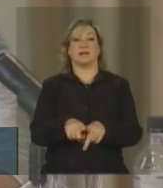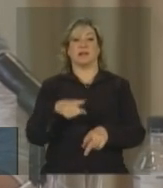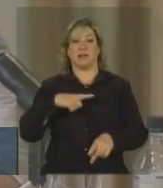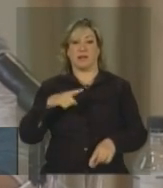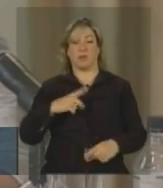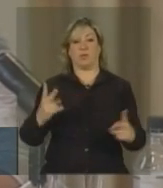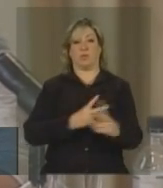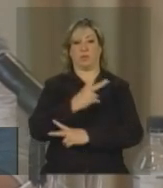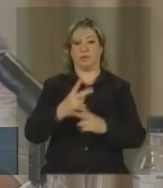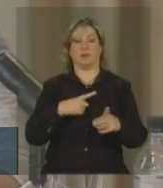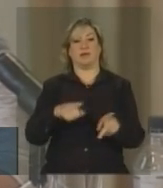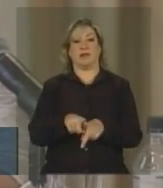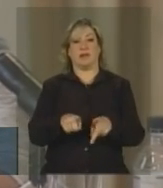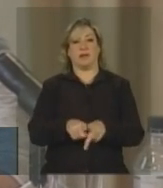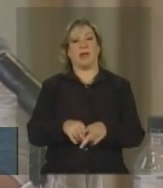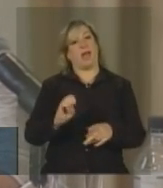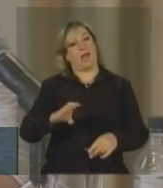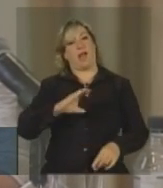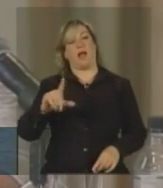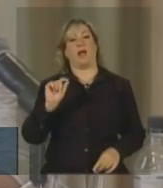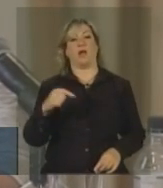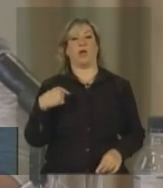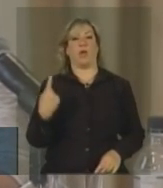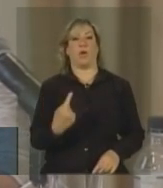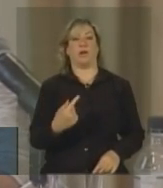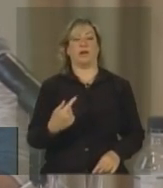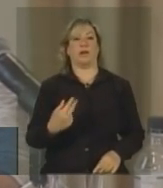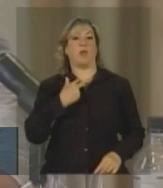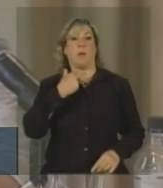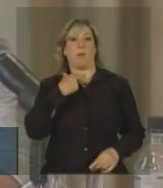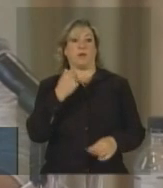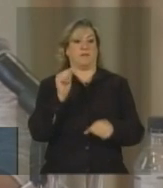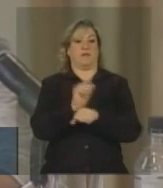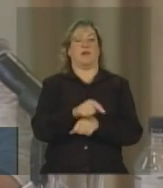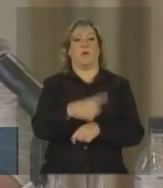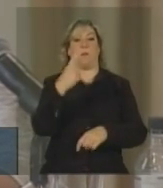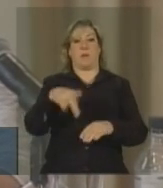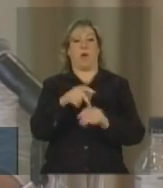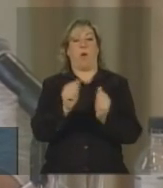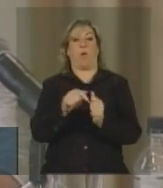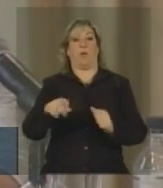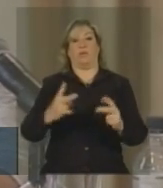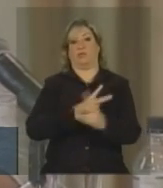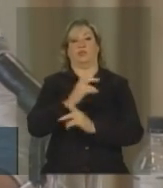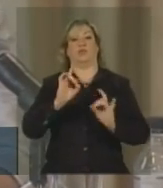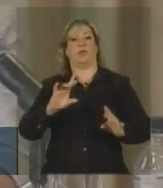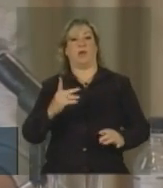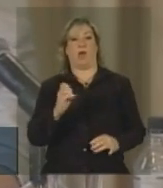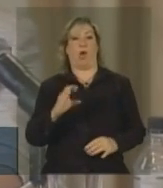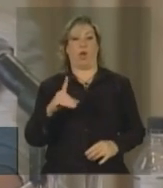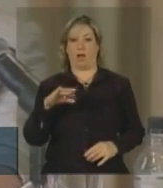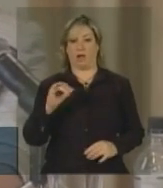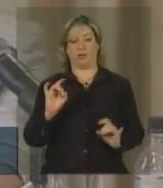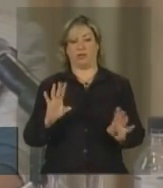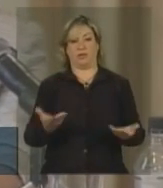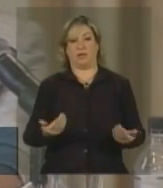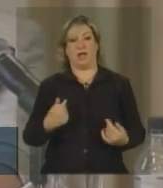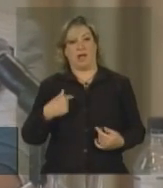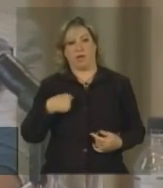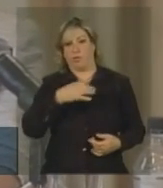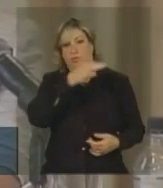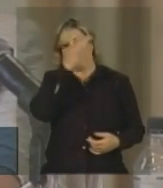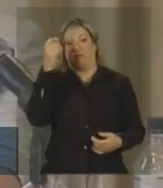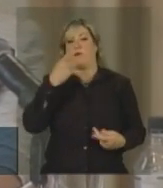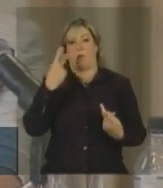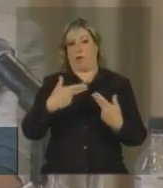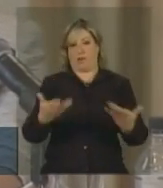eólica. Obviamente que ninguém vai segurar um país do tamanho do Brasil com eólica. Não sou ingênua de